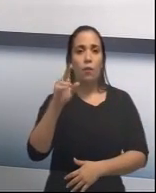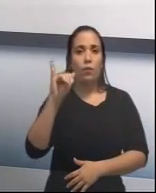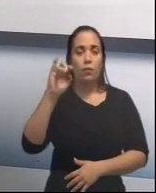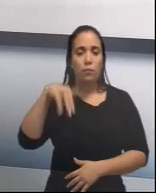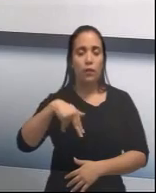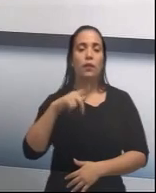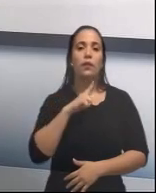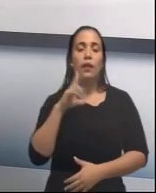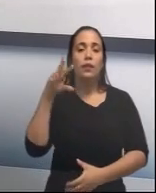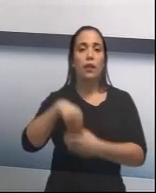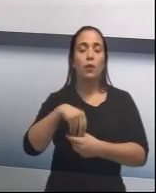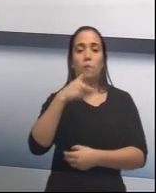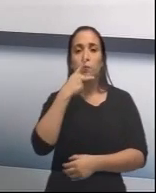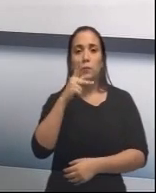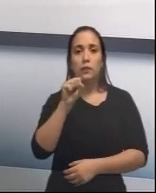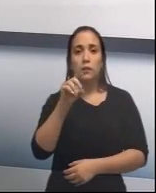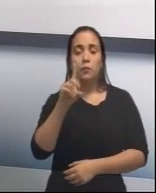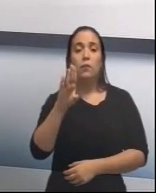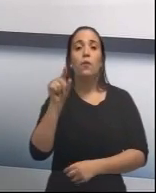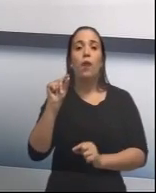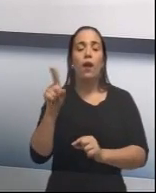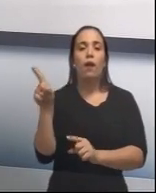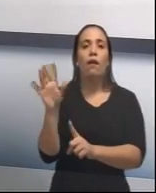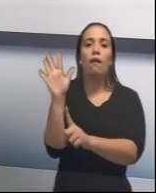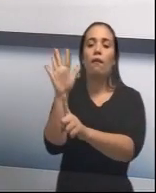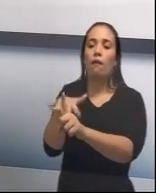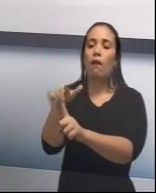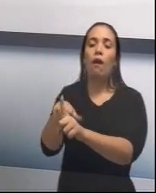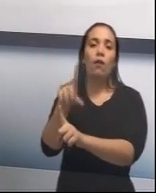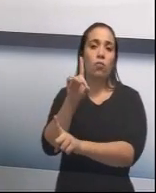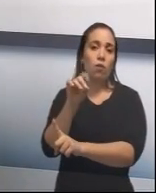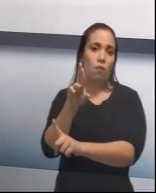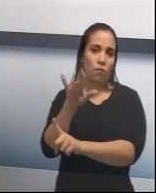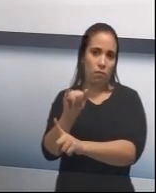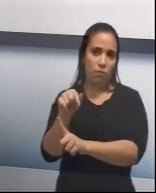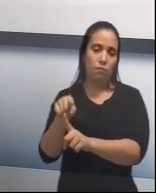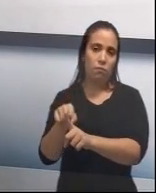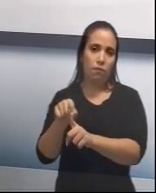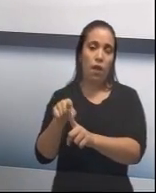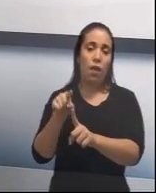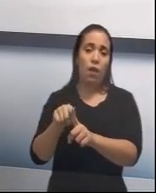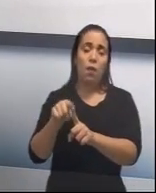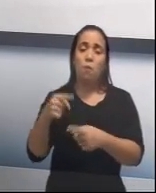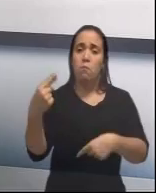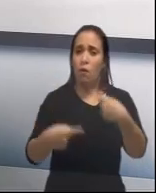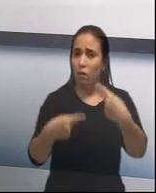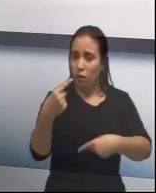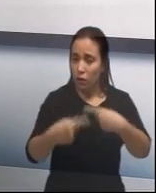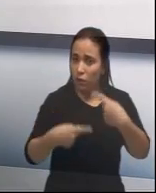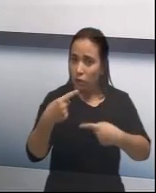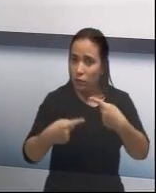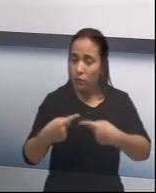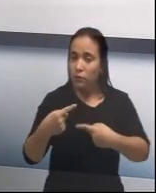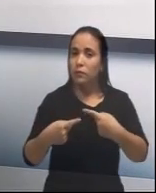casa. Ele foi criar a figura do Dória, né? O Dória é o político mais político, com as atitudes